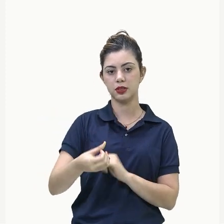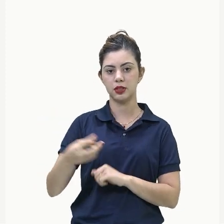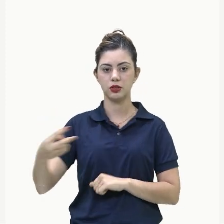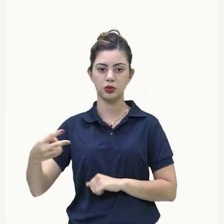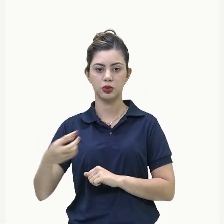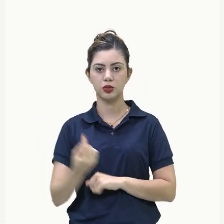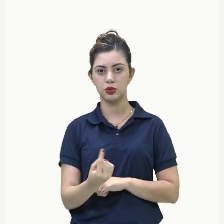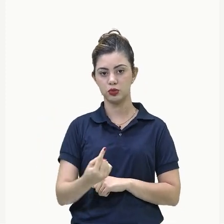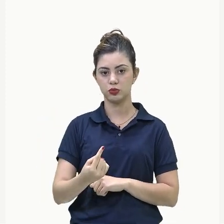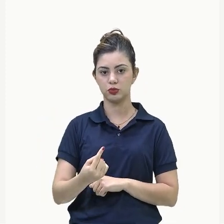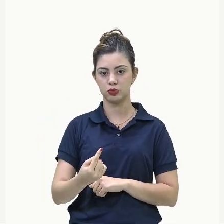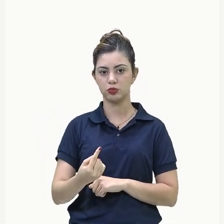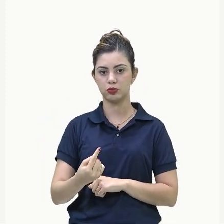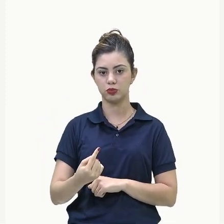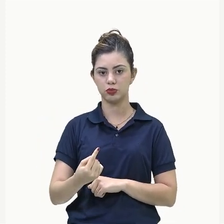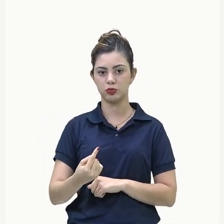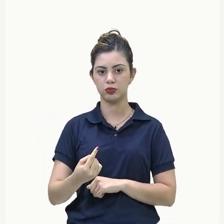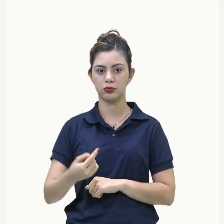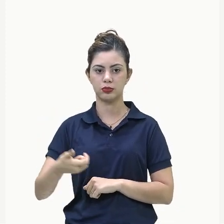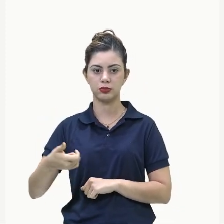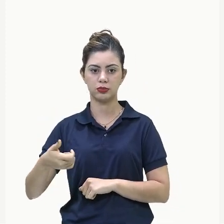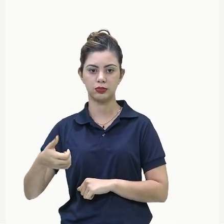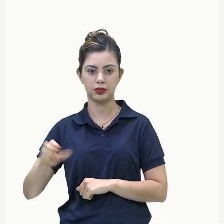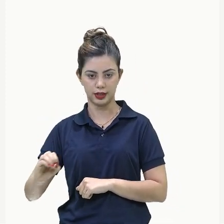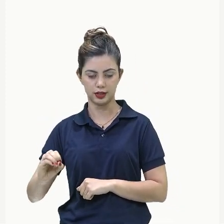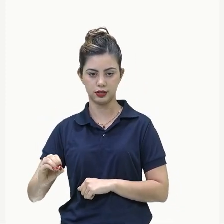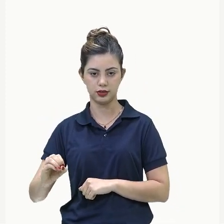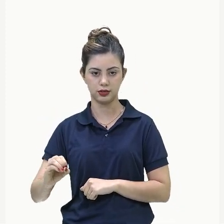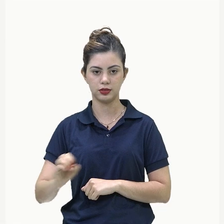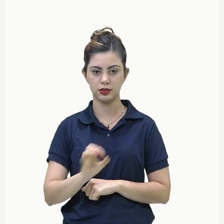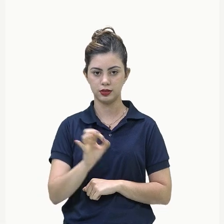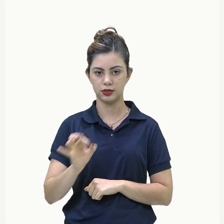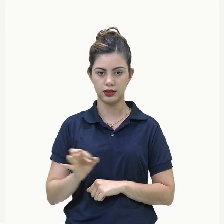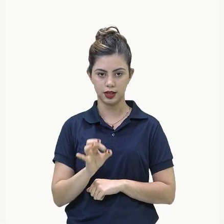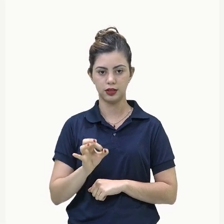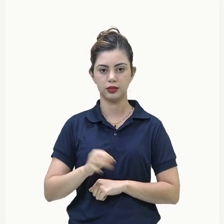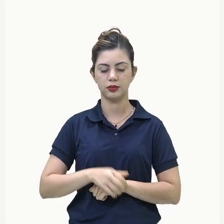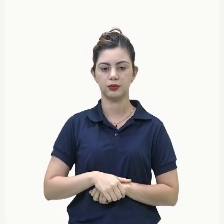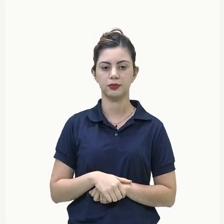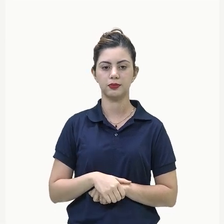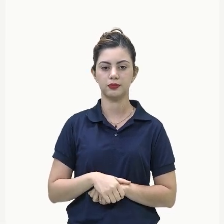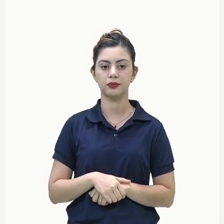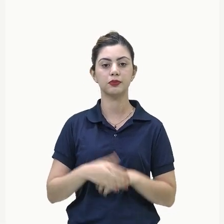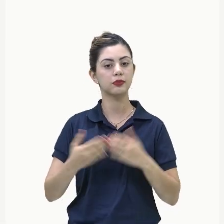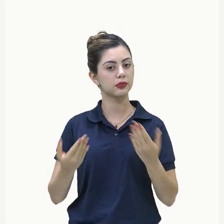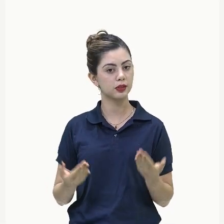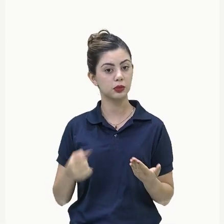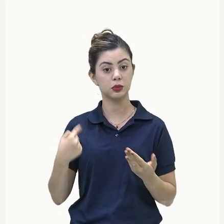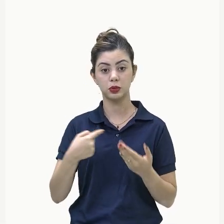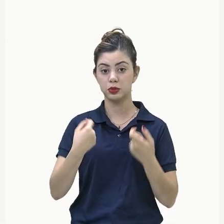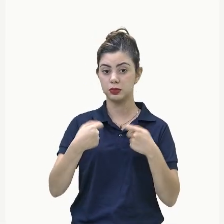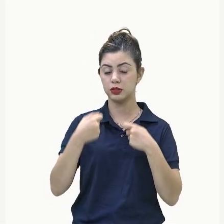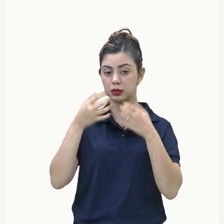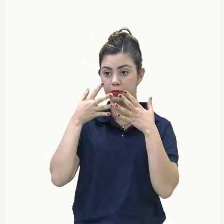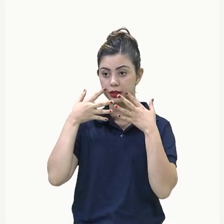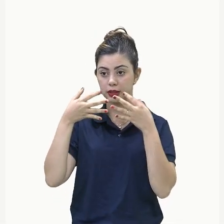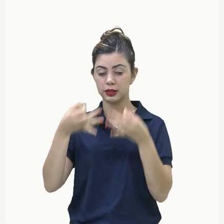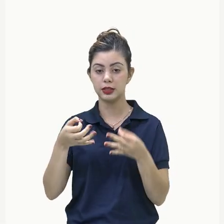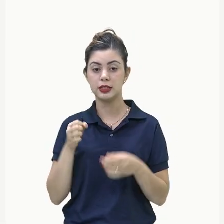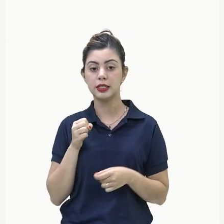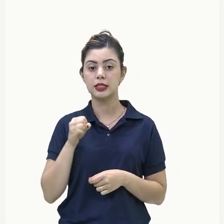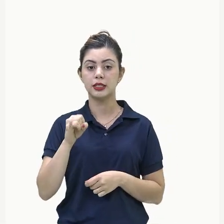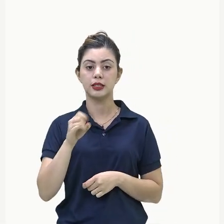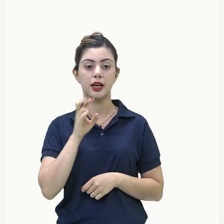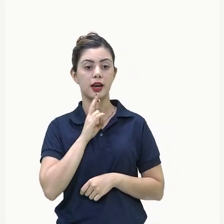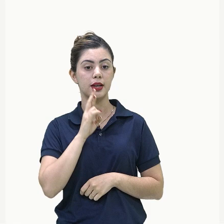vamos aplicar agora as operações, tá? E a gente fica de olho se isso vai dar um